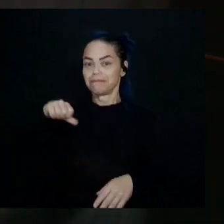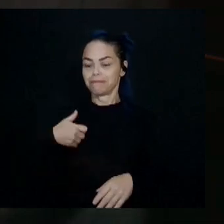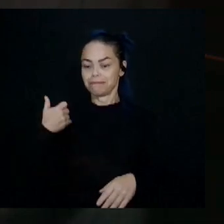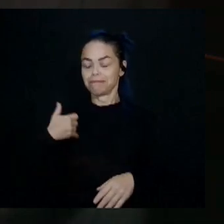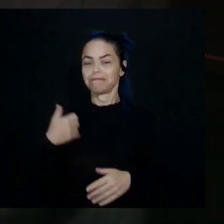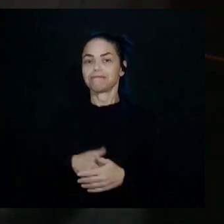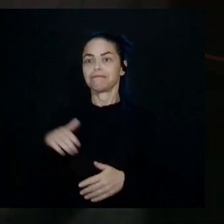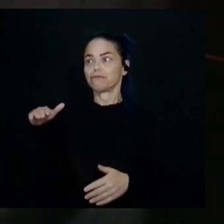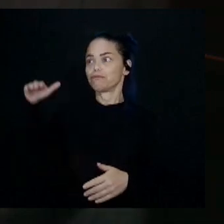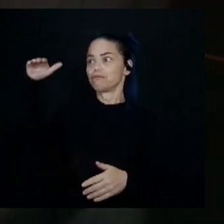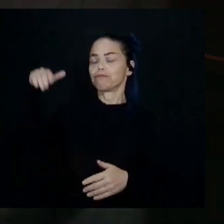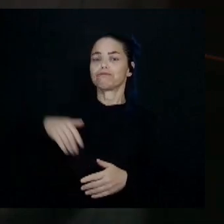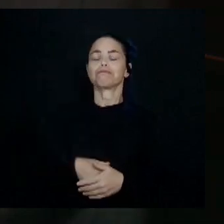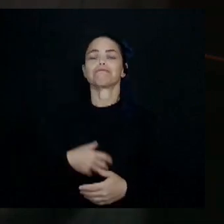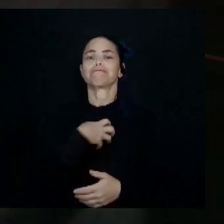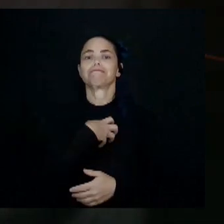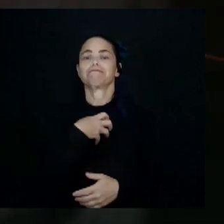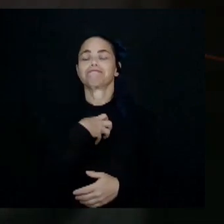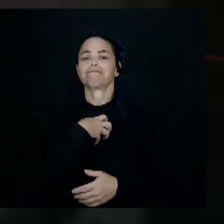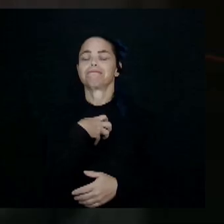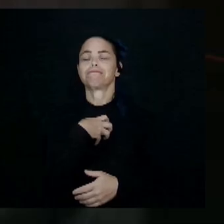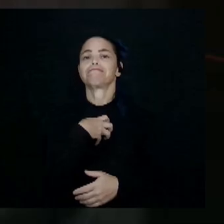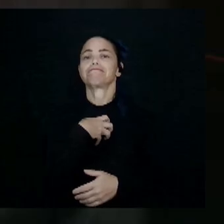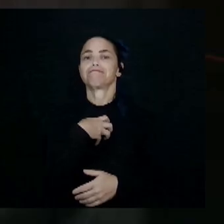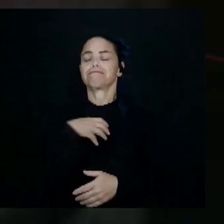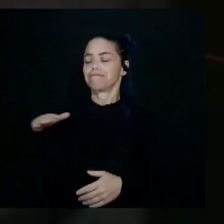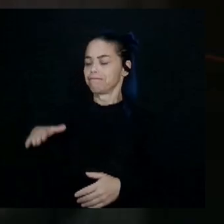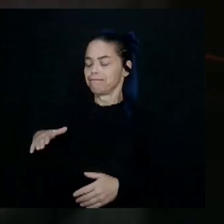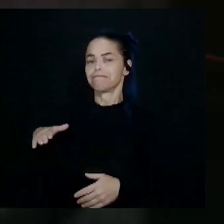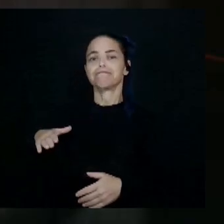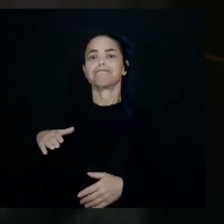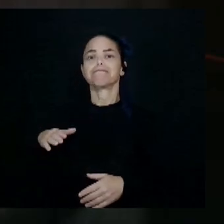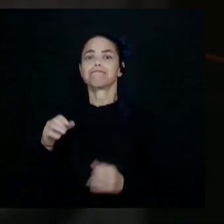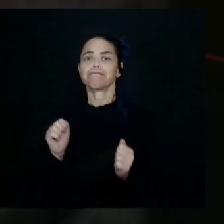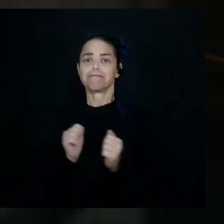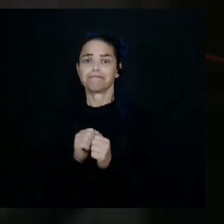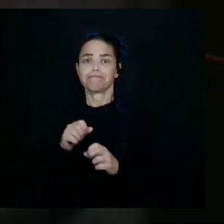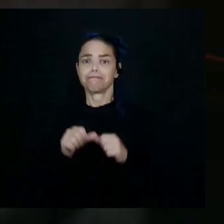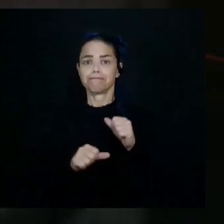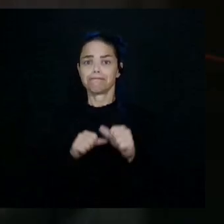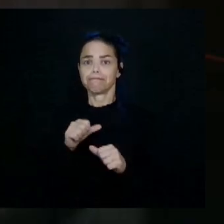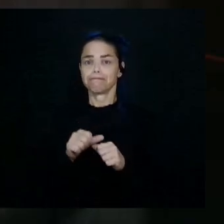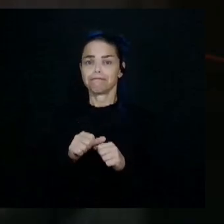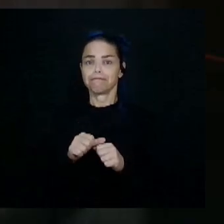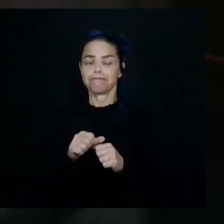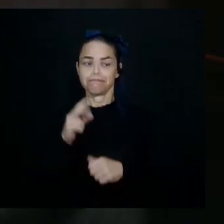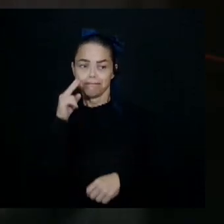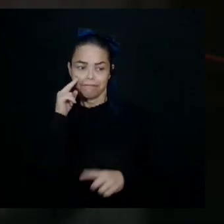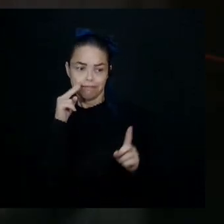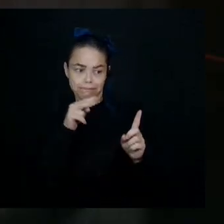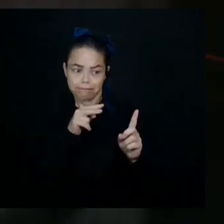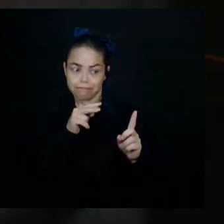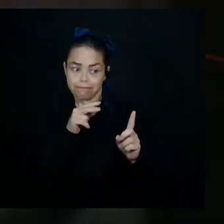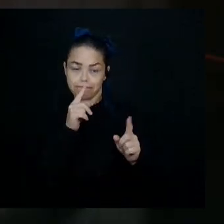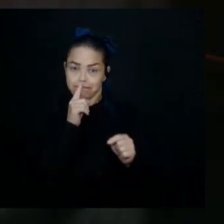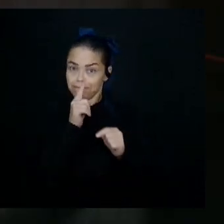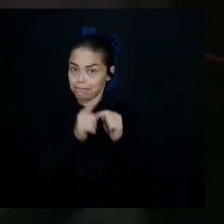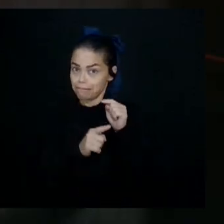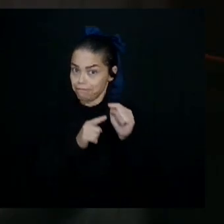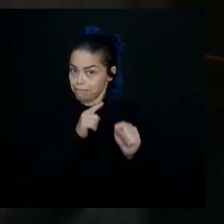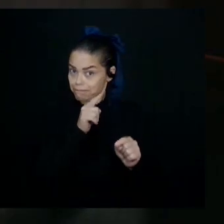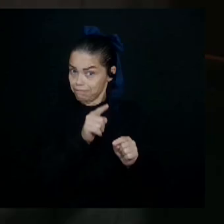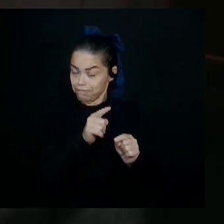emoções ainda estão na infância. E junto com essas mudanças vem também o olhar do outro, o julgamento, a dúvida,